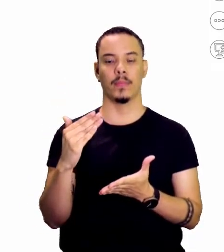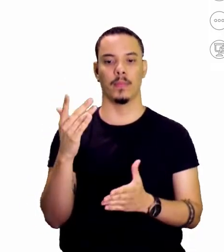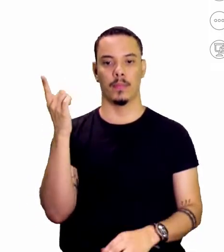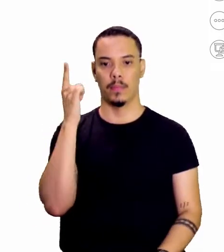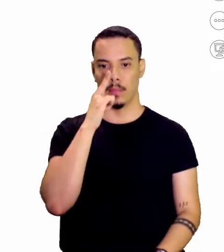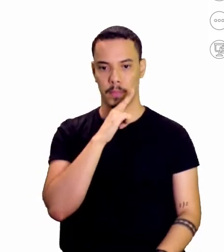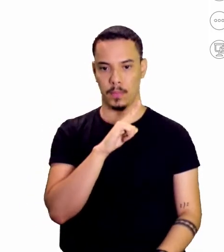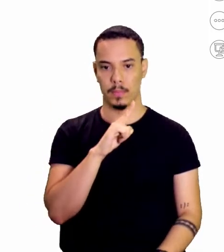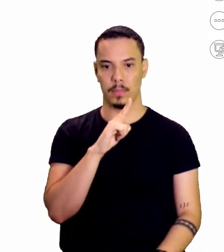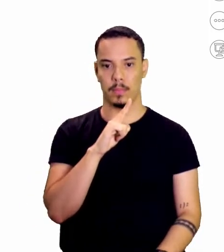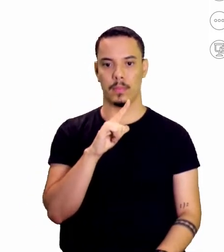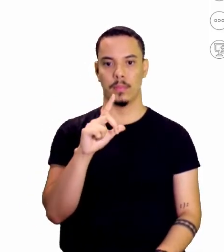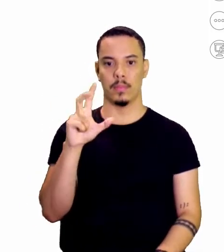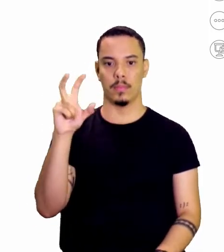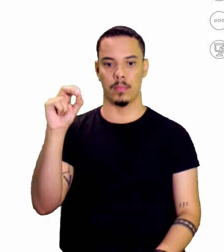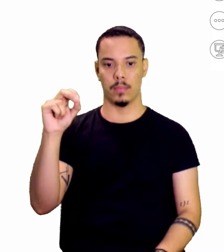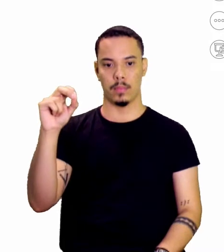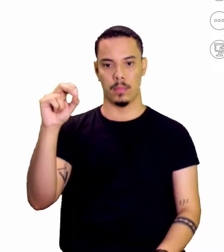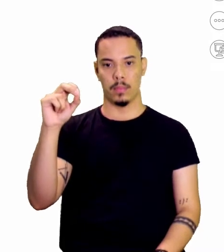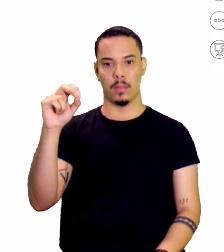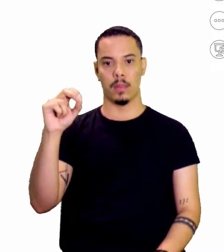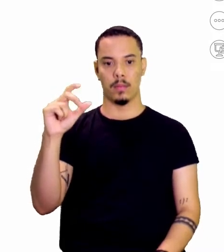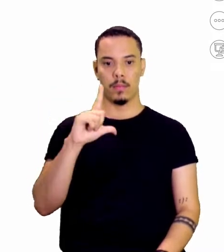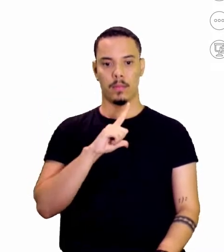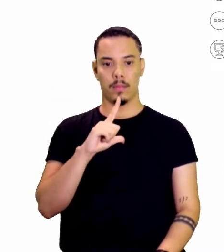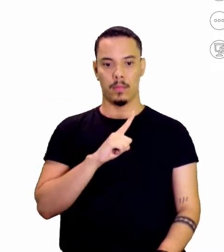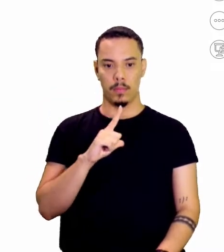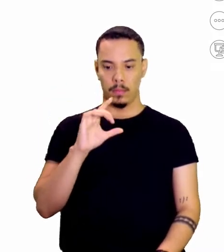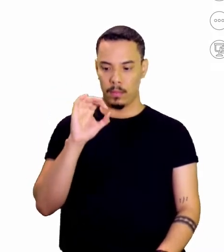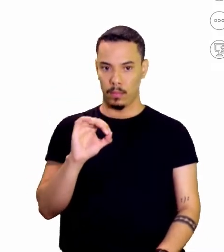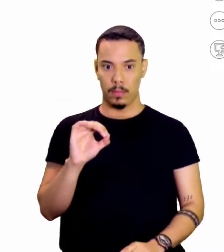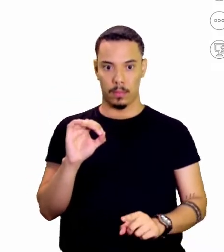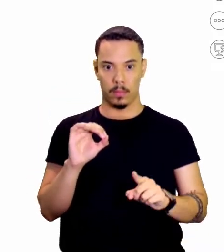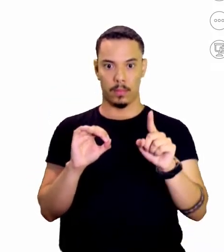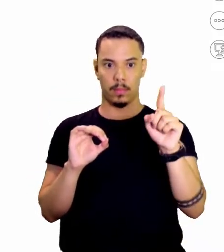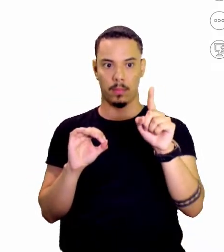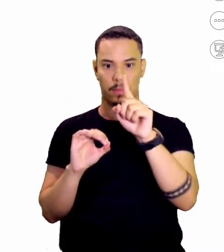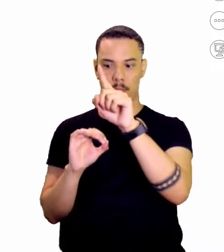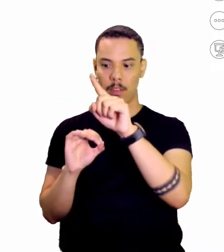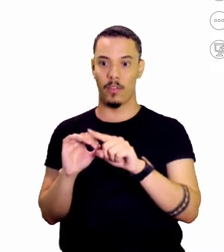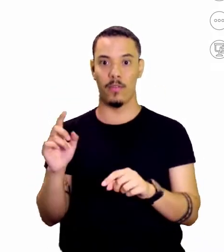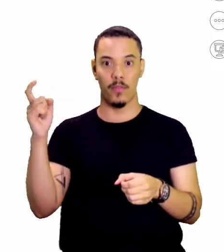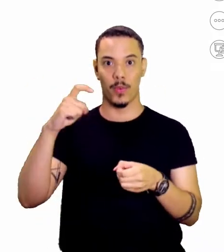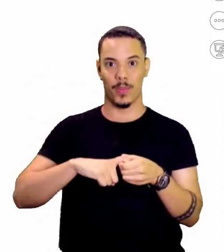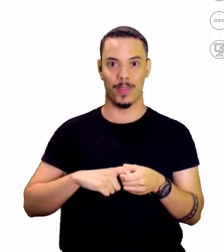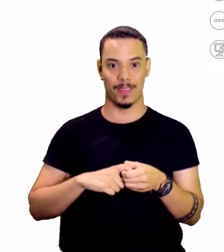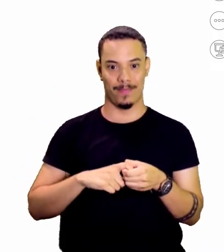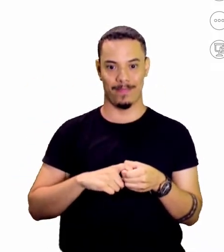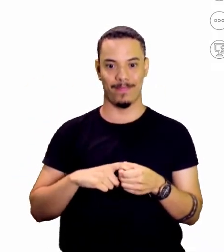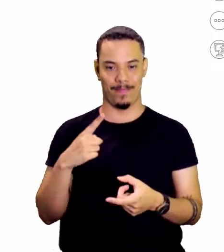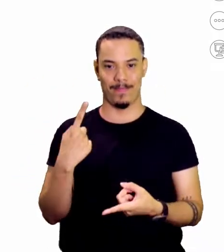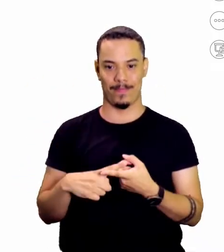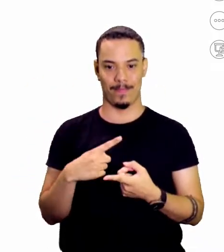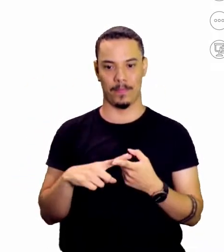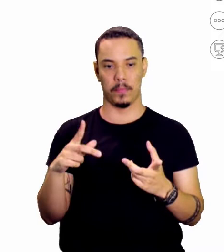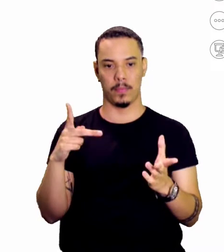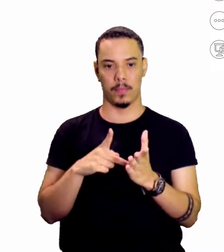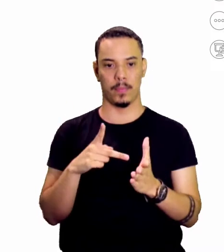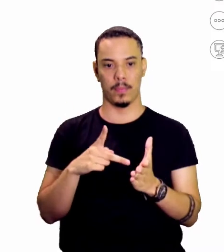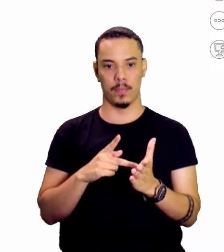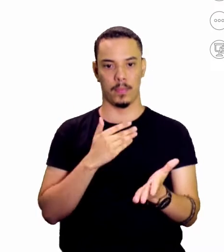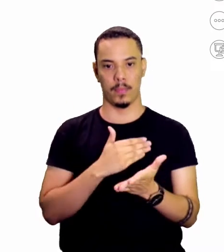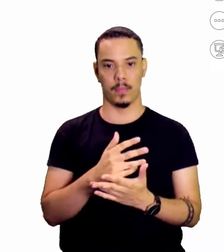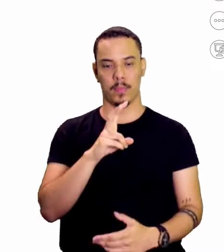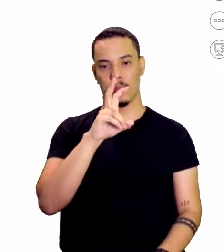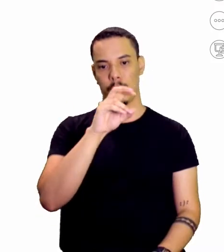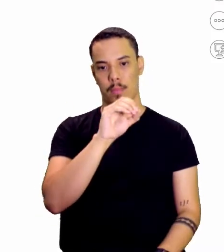daqui e foi até aqui certo e voltou né Oi voltou né na verdade ele ele ele saiu do